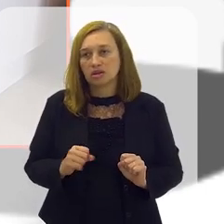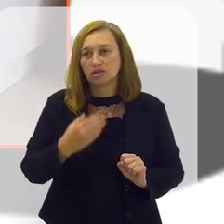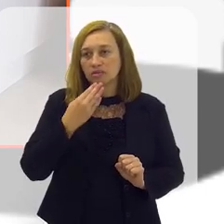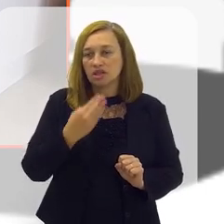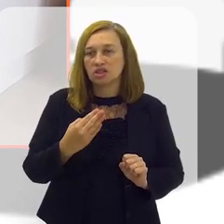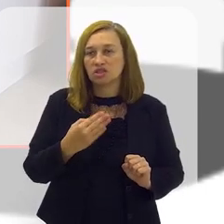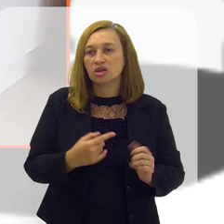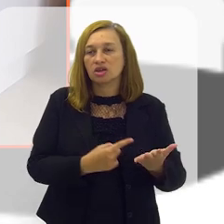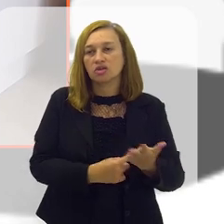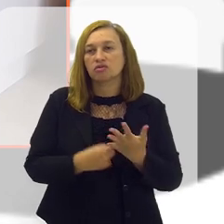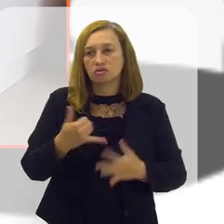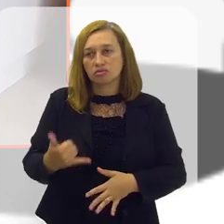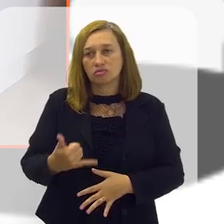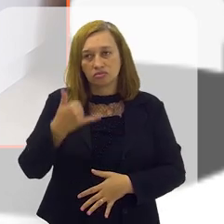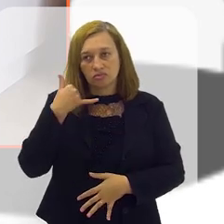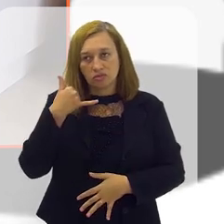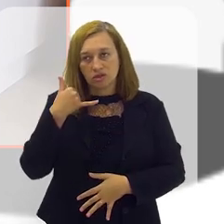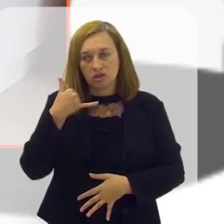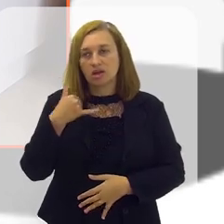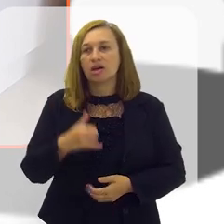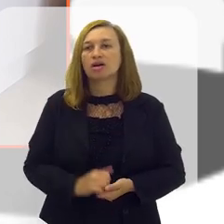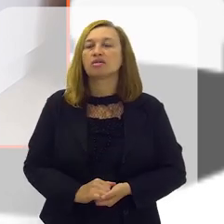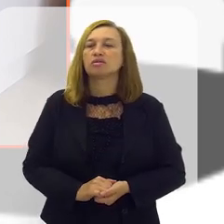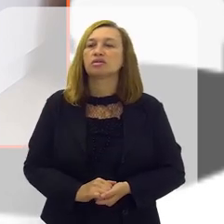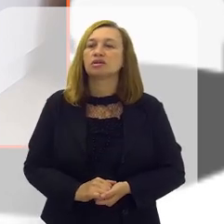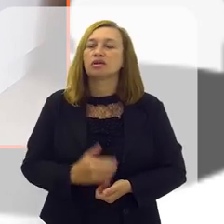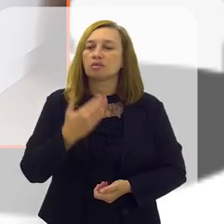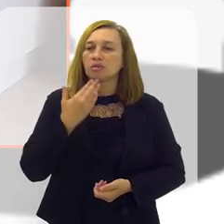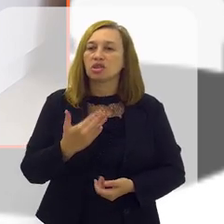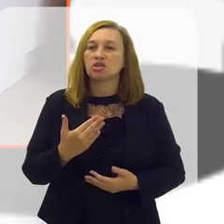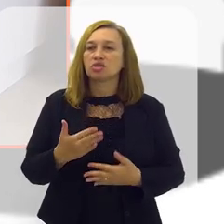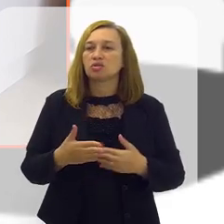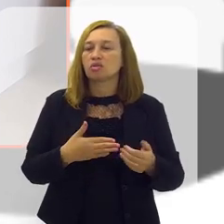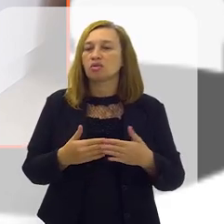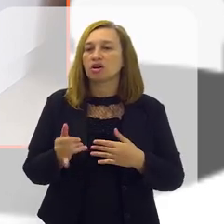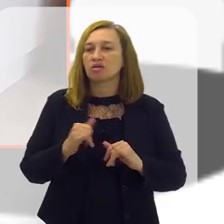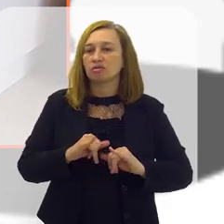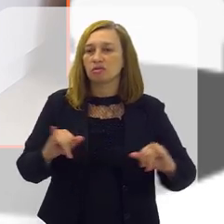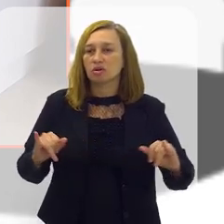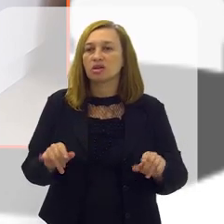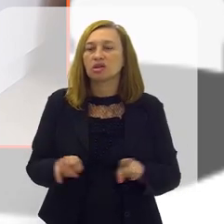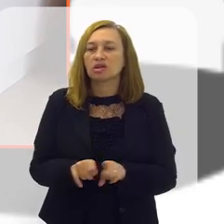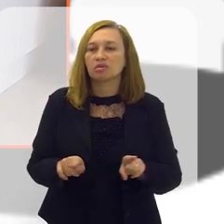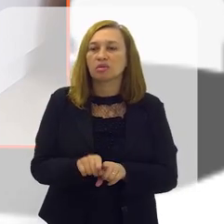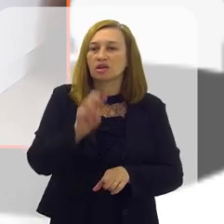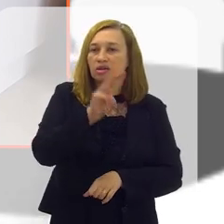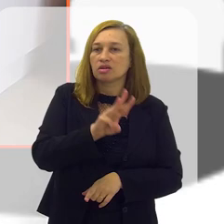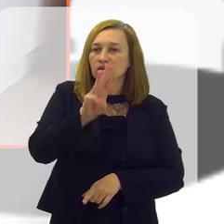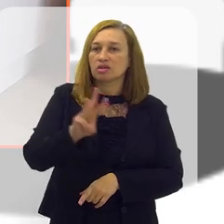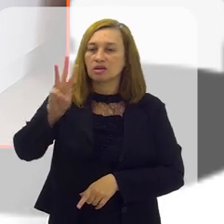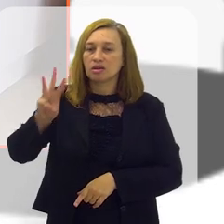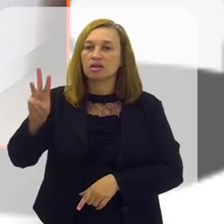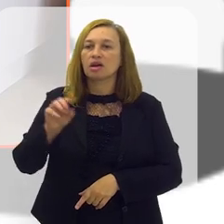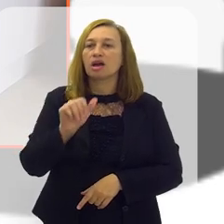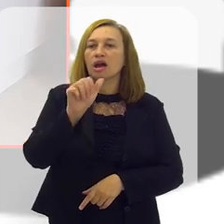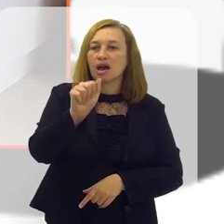pode recorrer aqui a esse telefone e pedir qualquer informação. E temos o